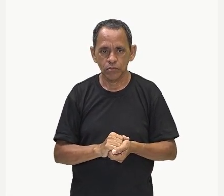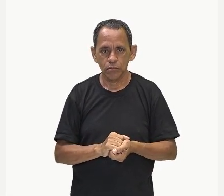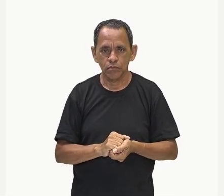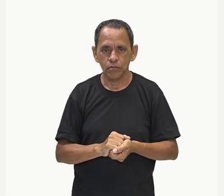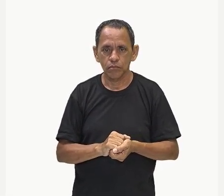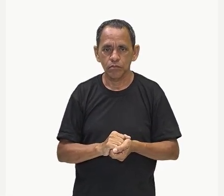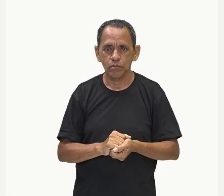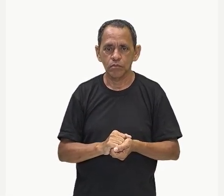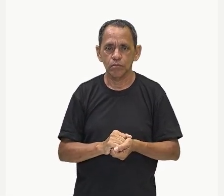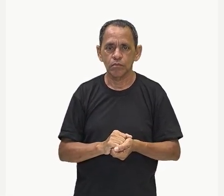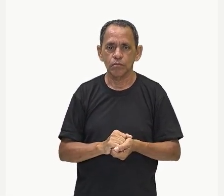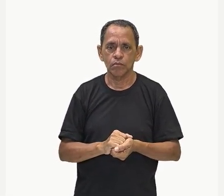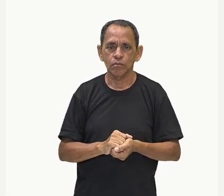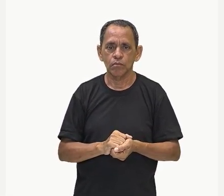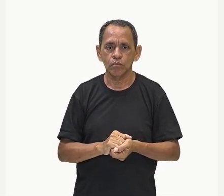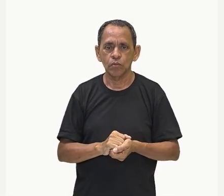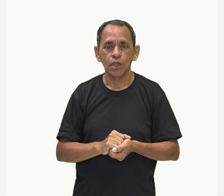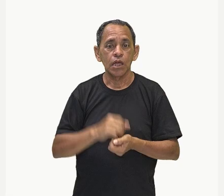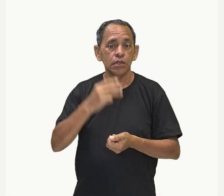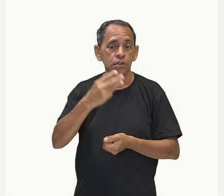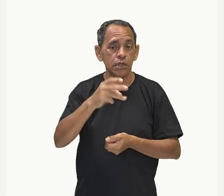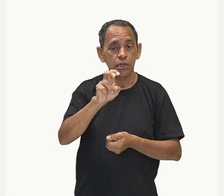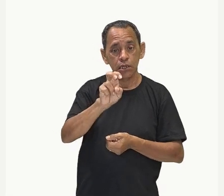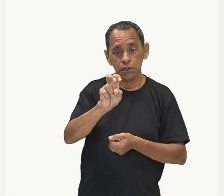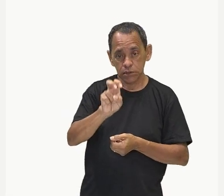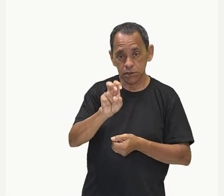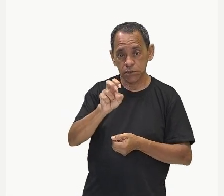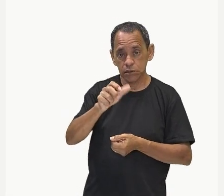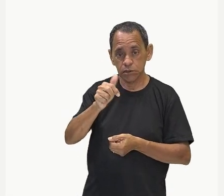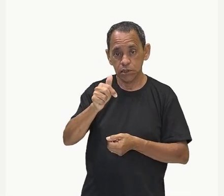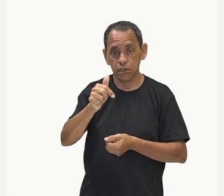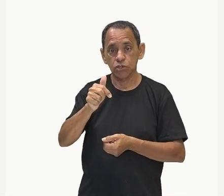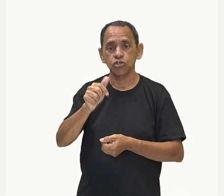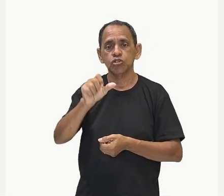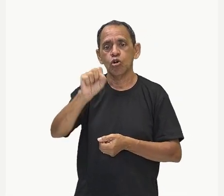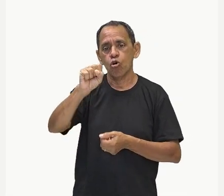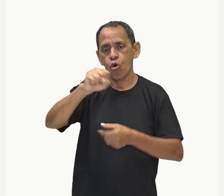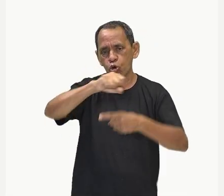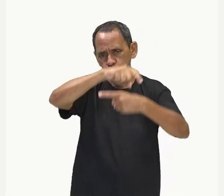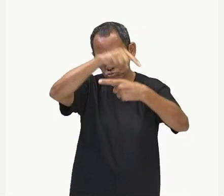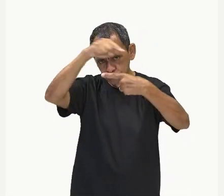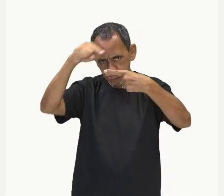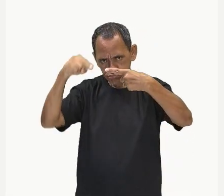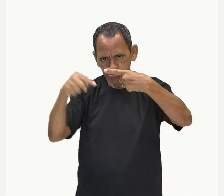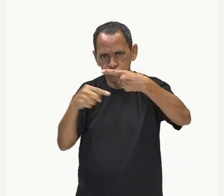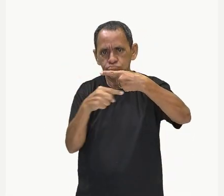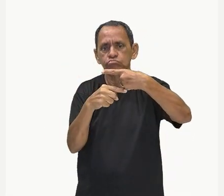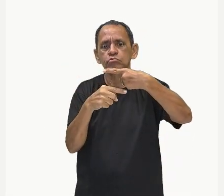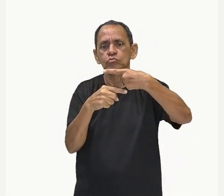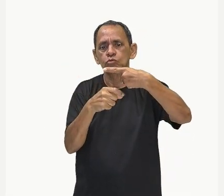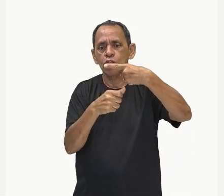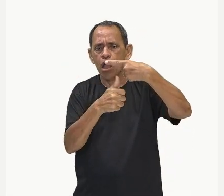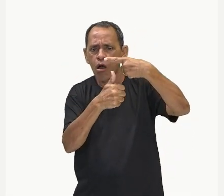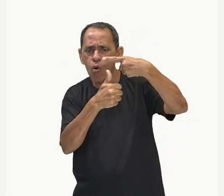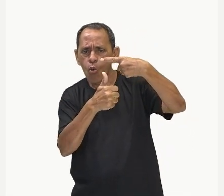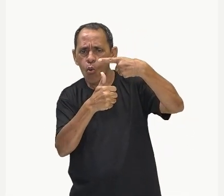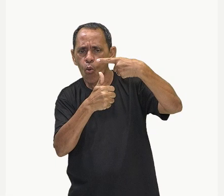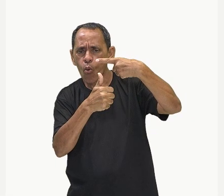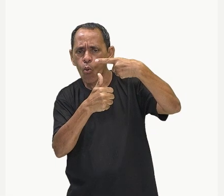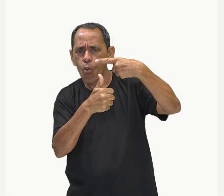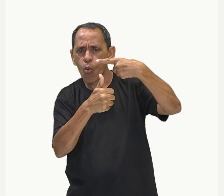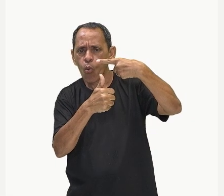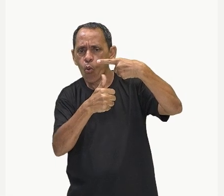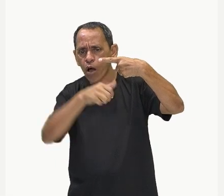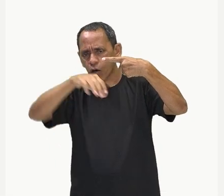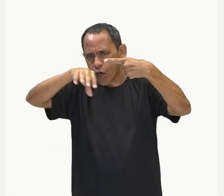embaixo. E aí eu confiro quantos números eu tenho depois da vírgula,